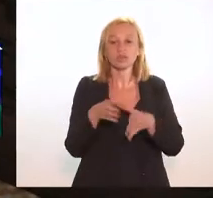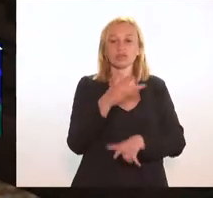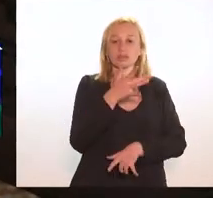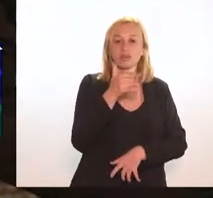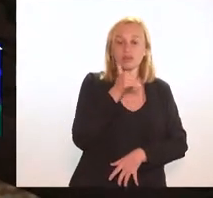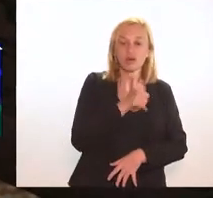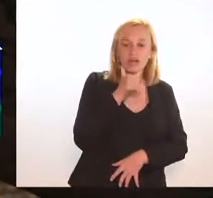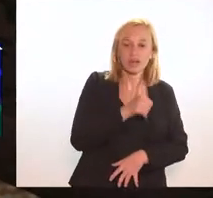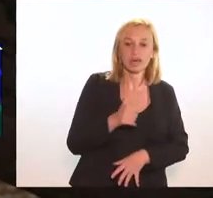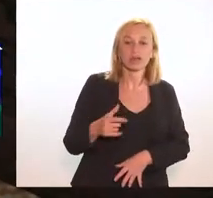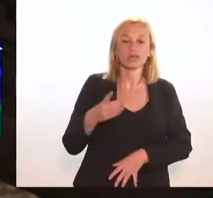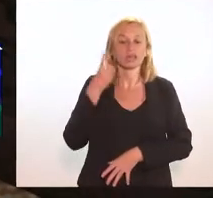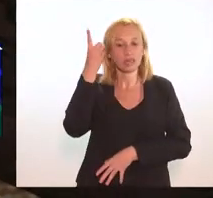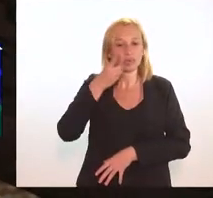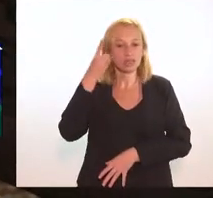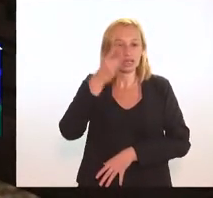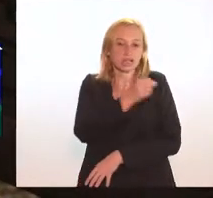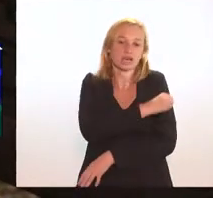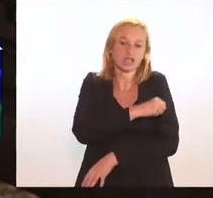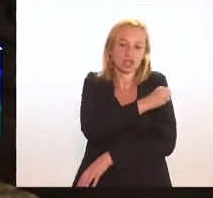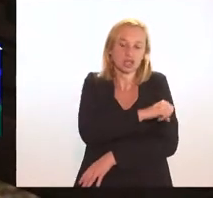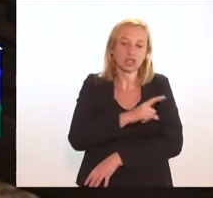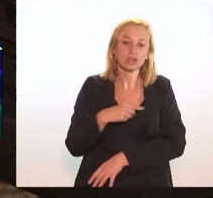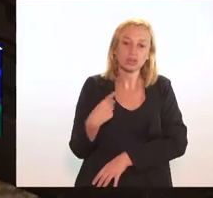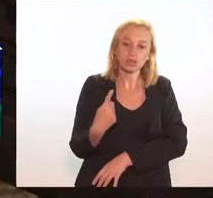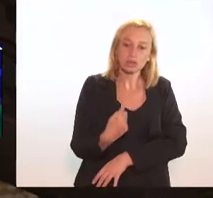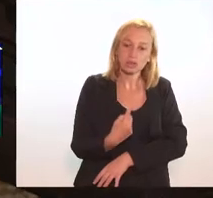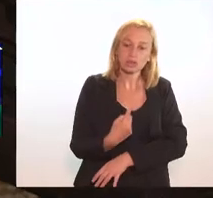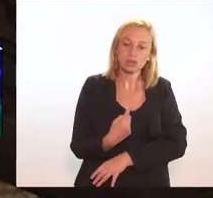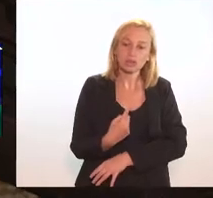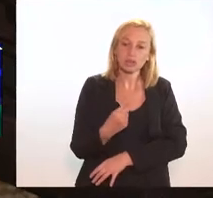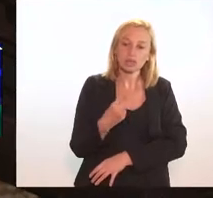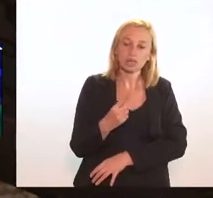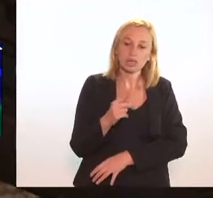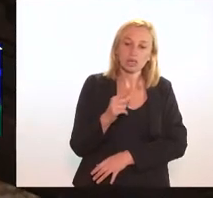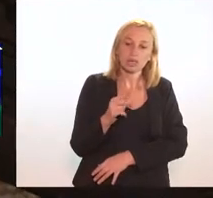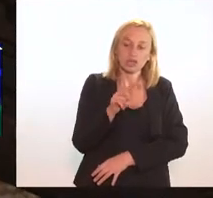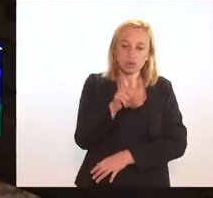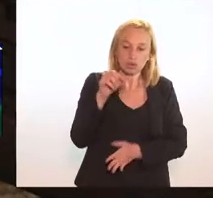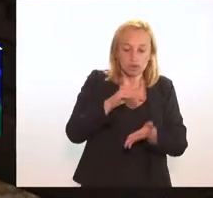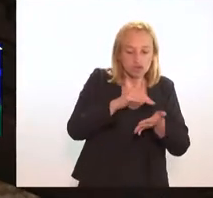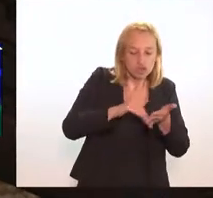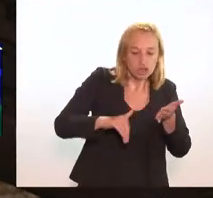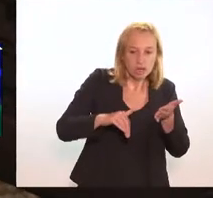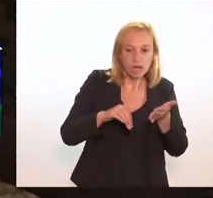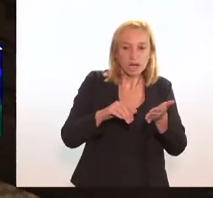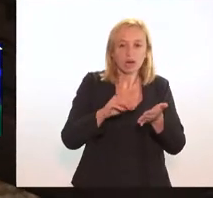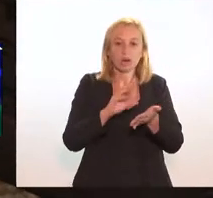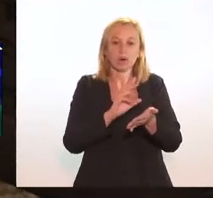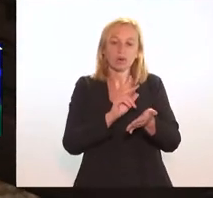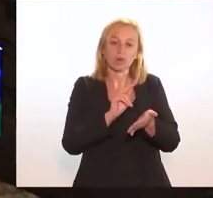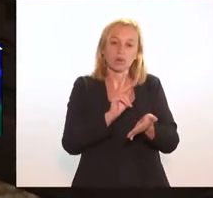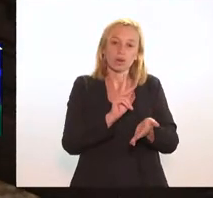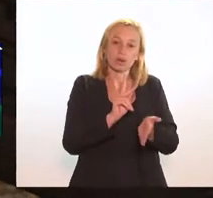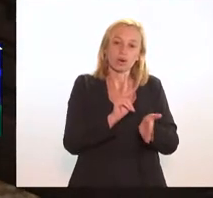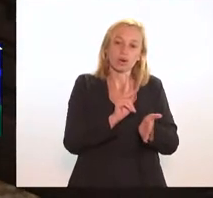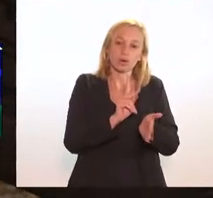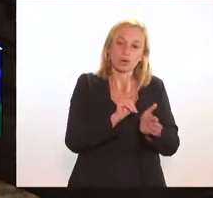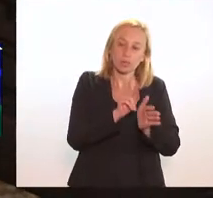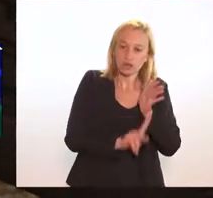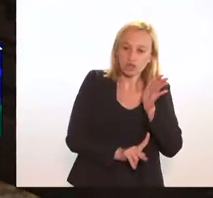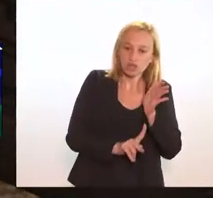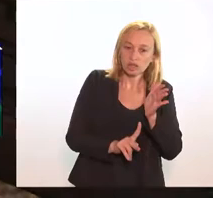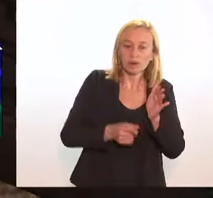Mulher, deputada Rejane, a gente optou por retirar esse projeto de pauta para que a gente possa aprofundar